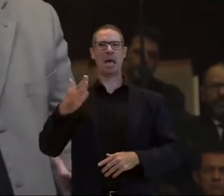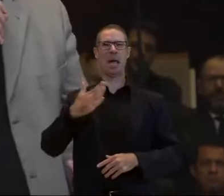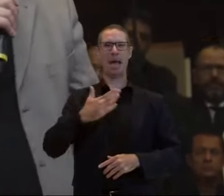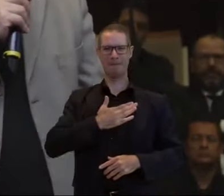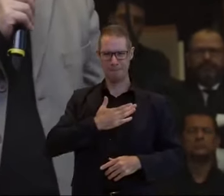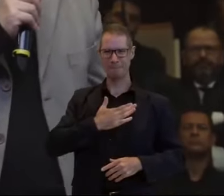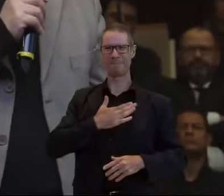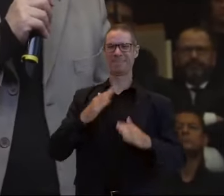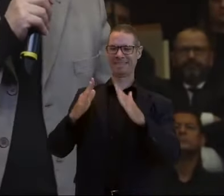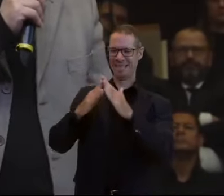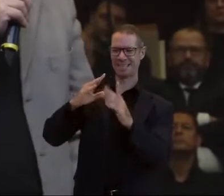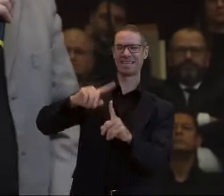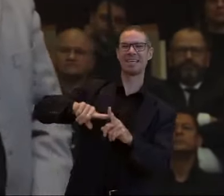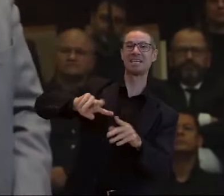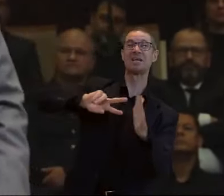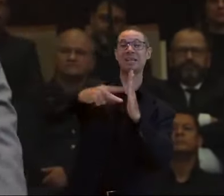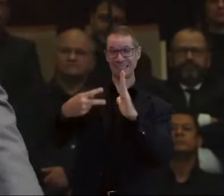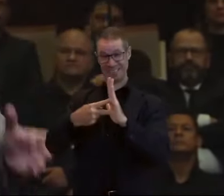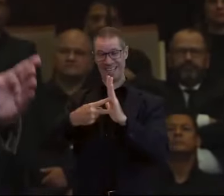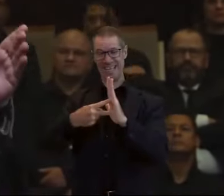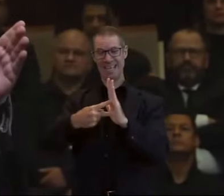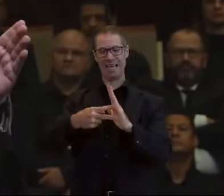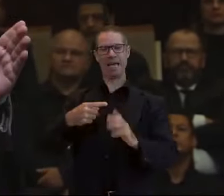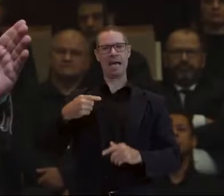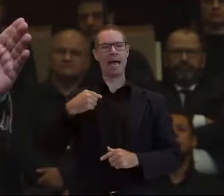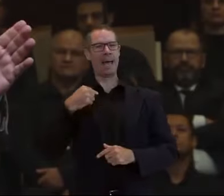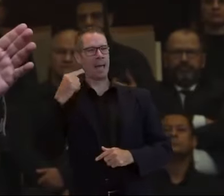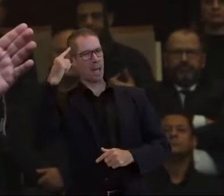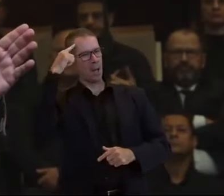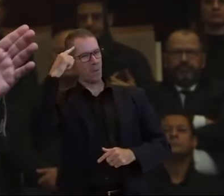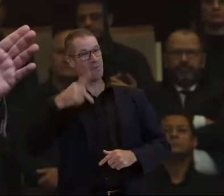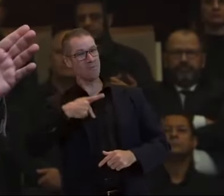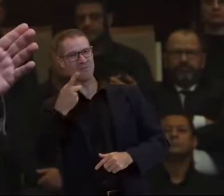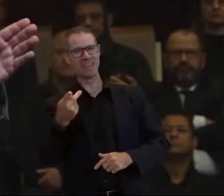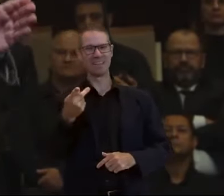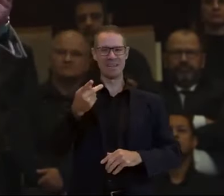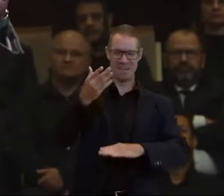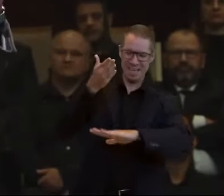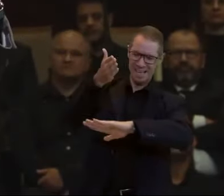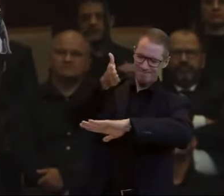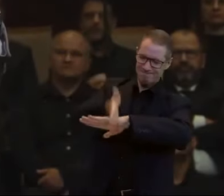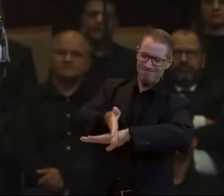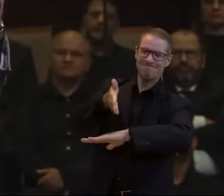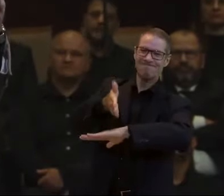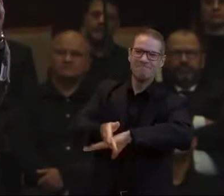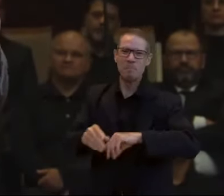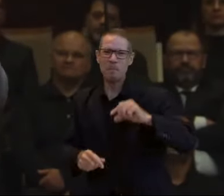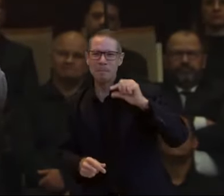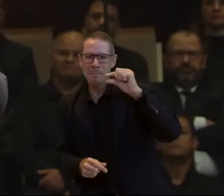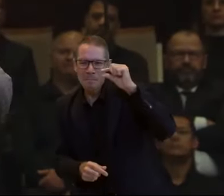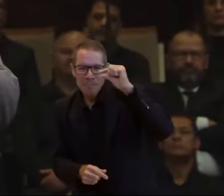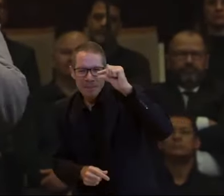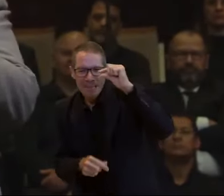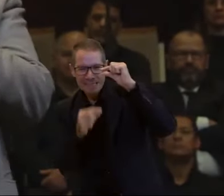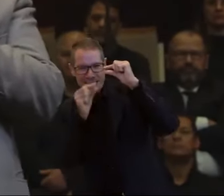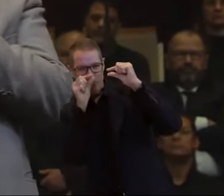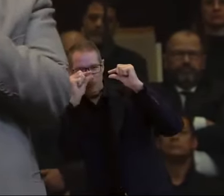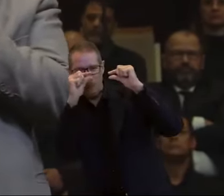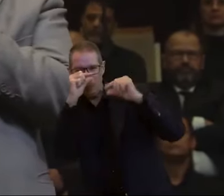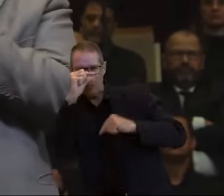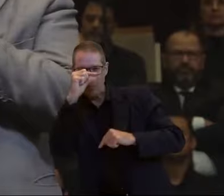minha igreja, eu estou dizendo: olha, eu faço parte de um pedacinho